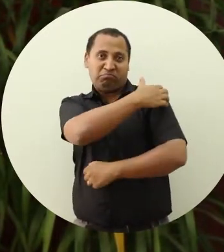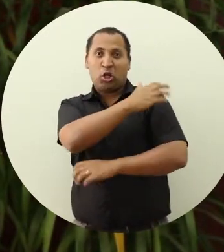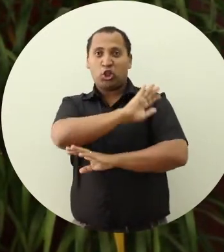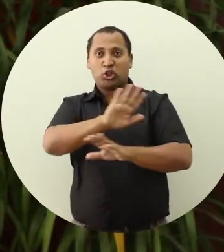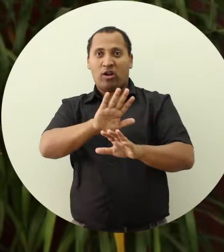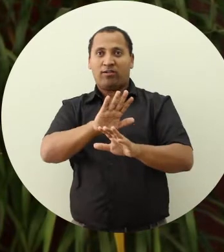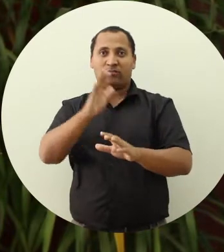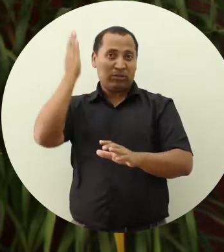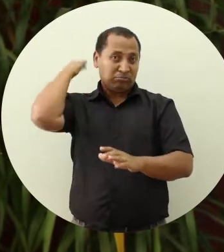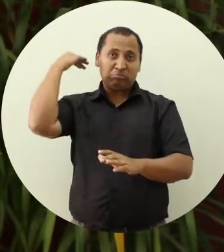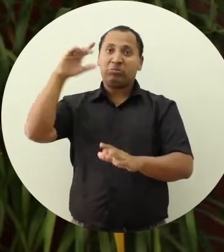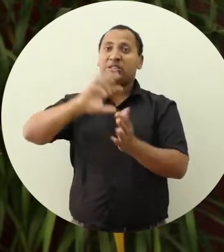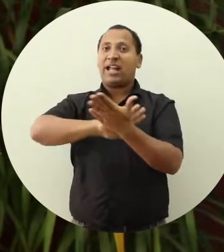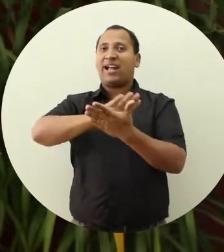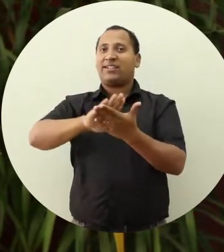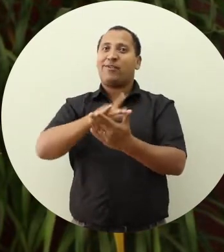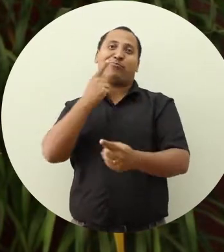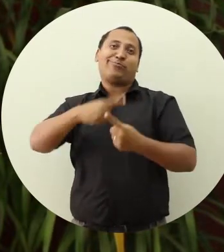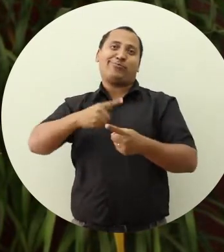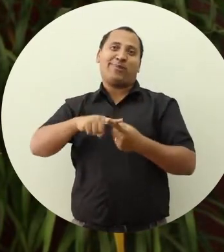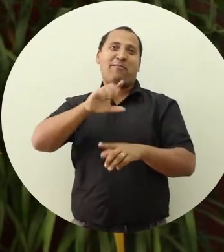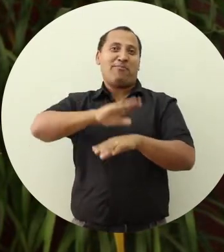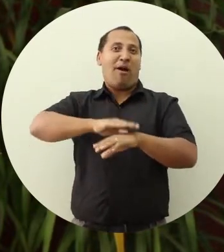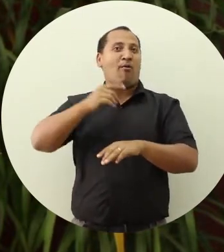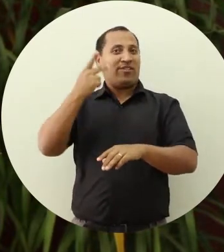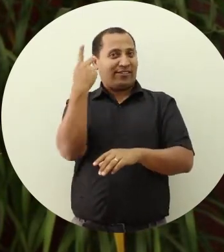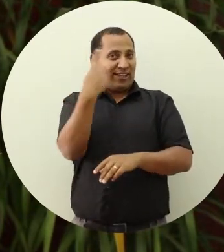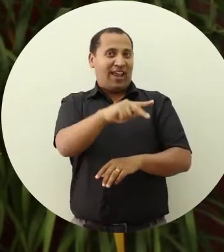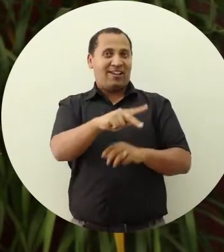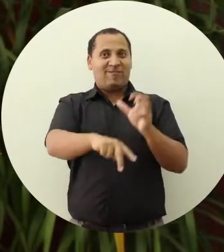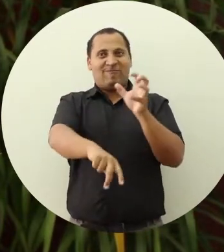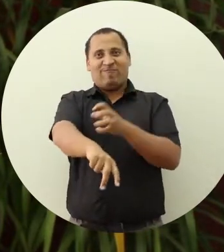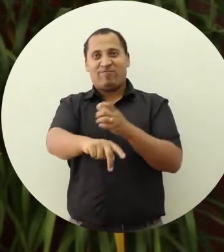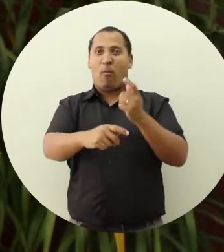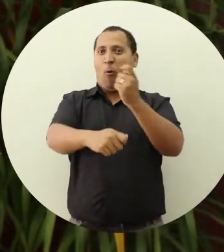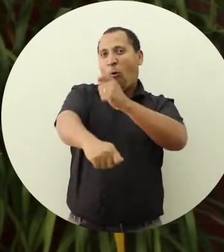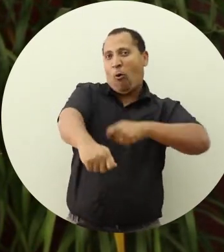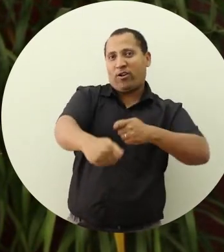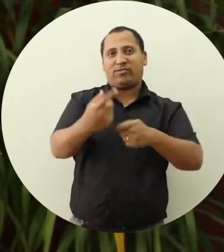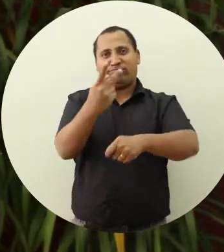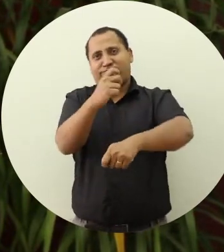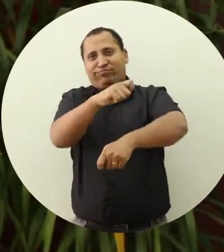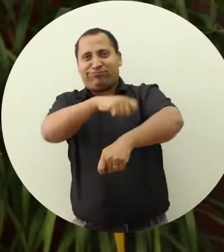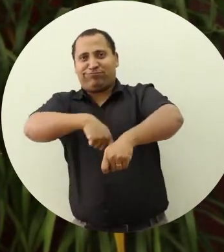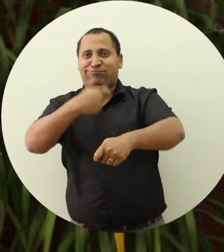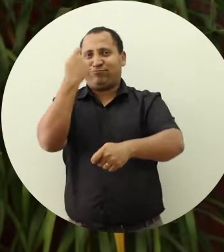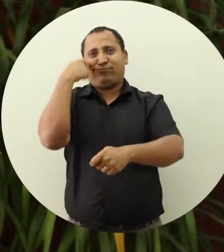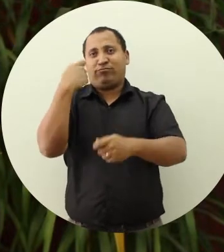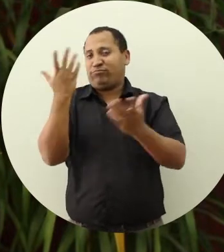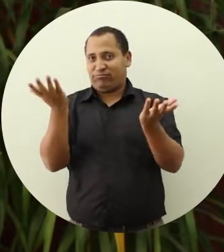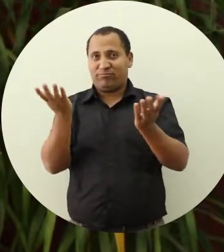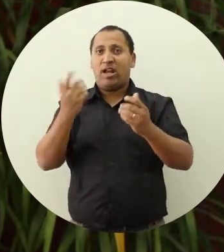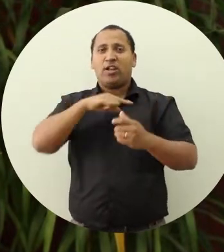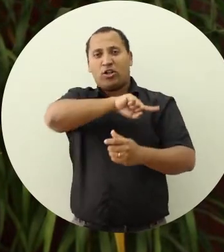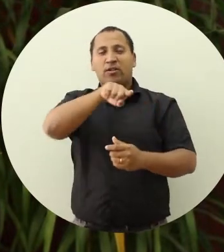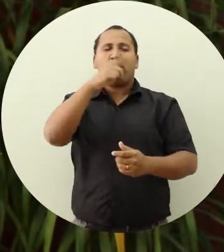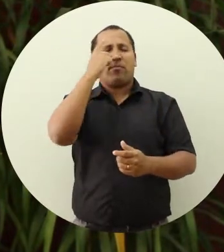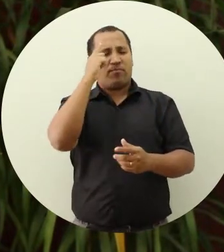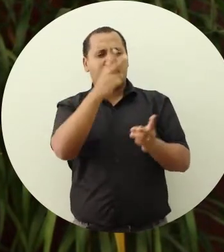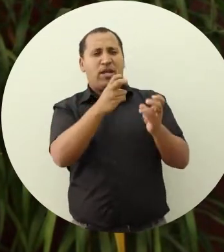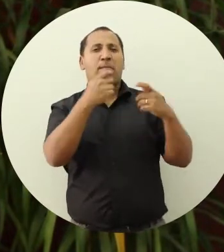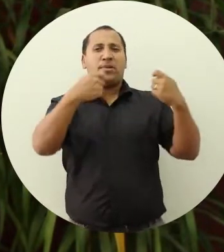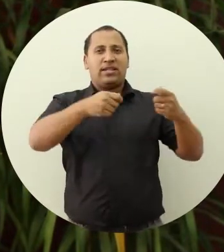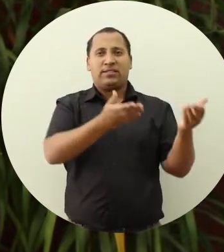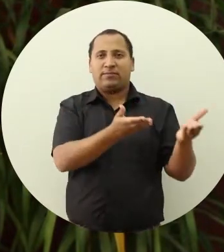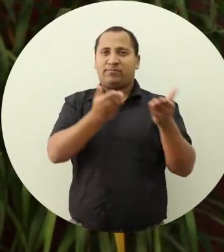e essa é uma patologia dermatológica que, na verdade, a gente tem que tratar a causa de base, que é a doença psiquiátrica. Então, a gente encaminha ao